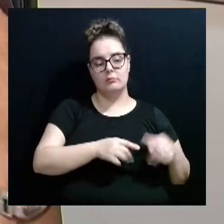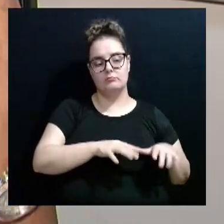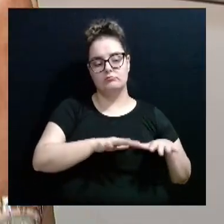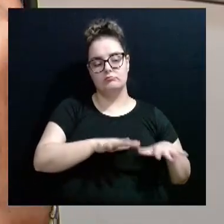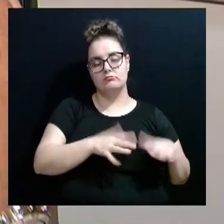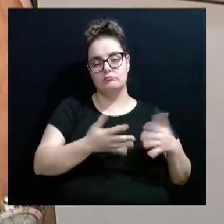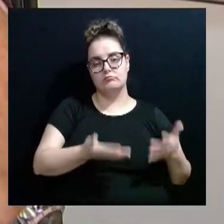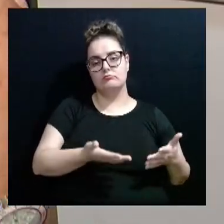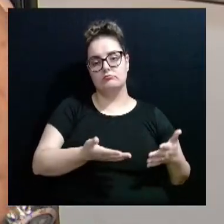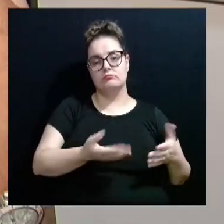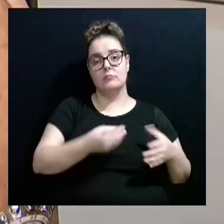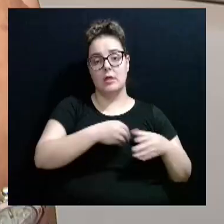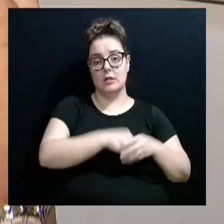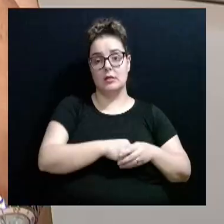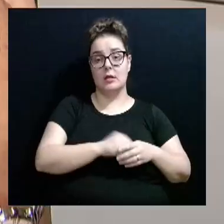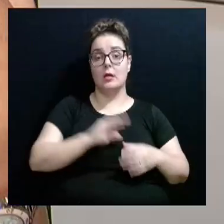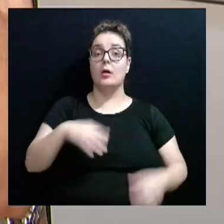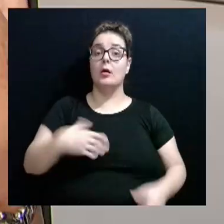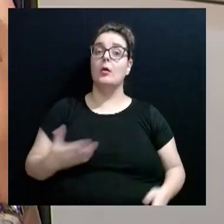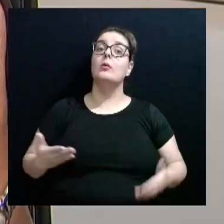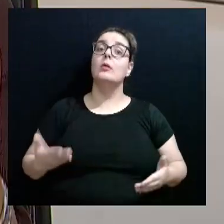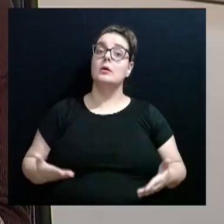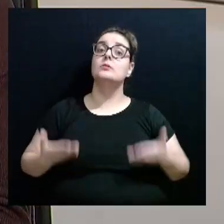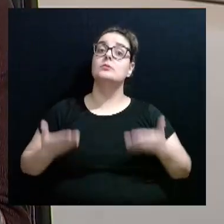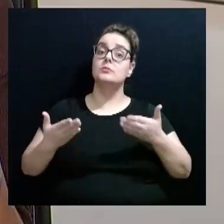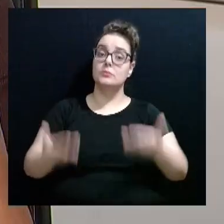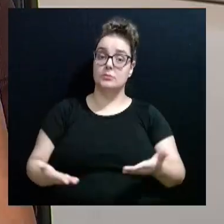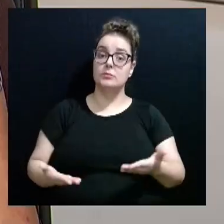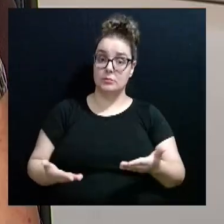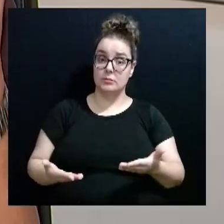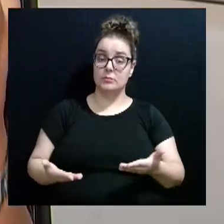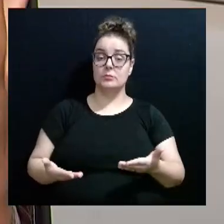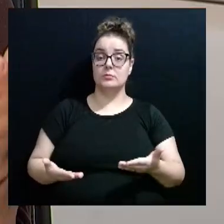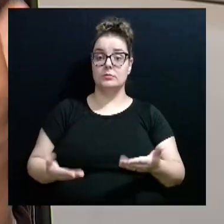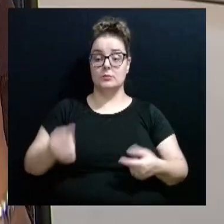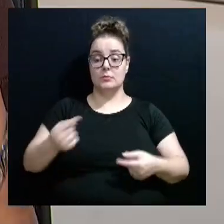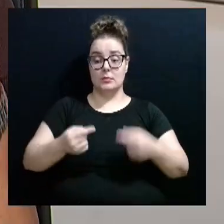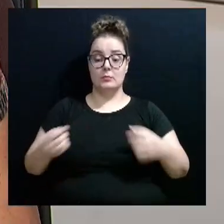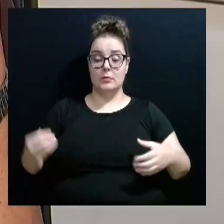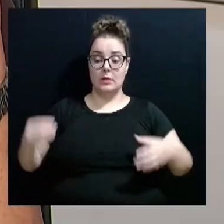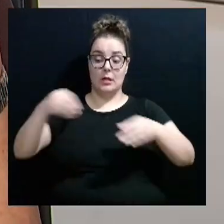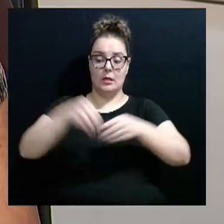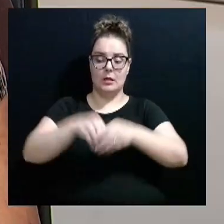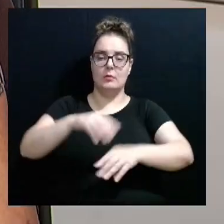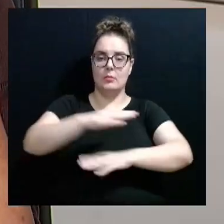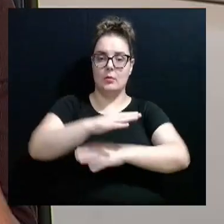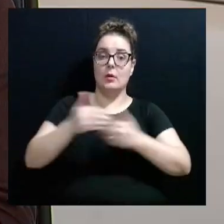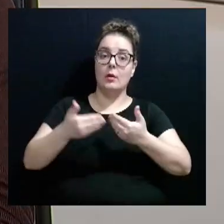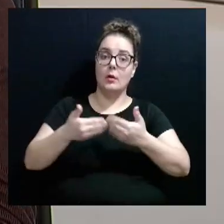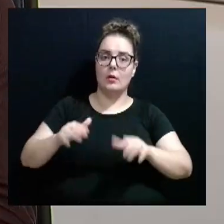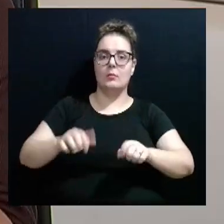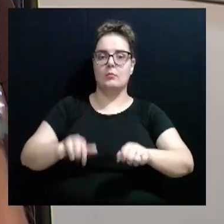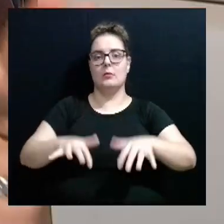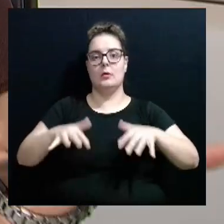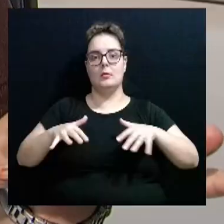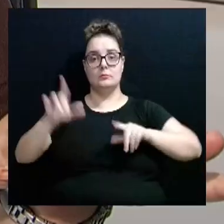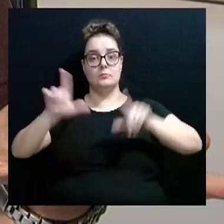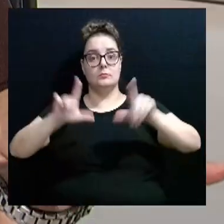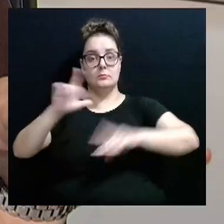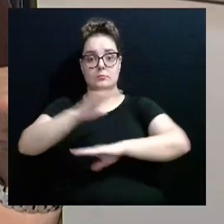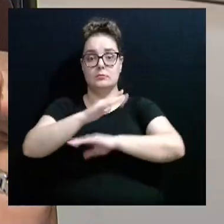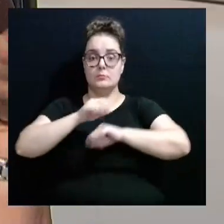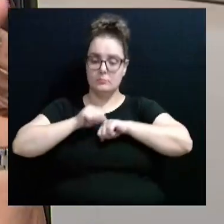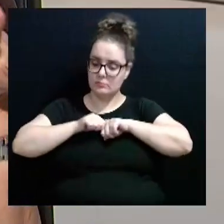interno. Quando a gente traz esse debate para a Câmara, abre ao público, a TV Câmara passa para